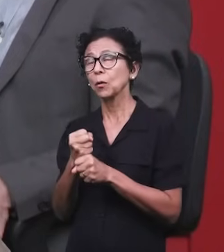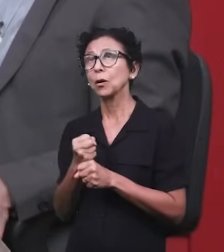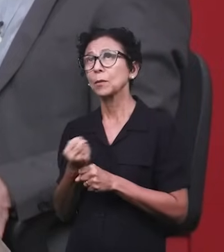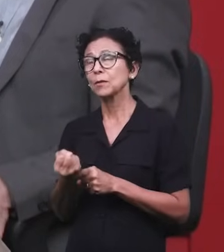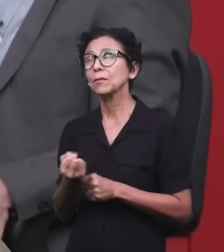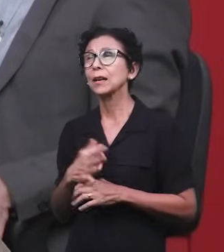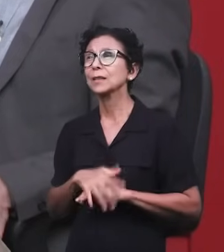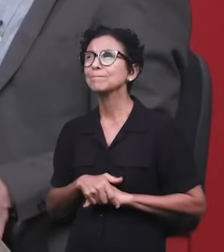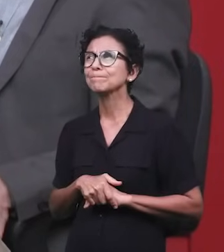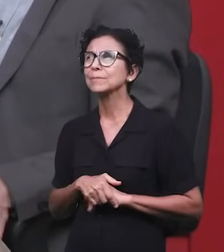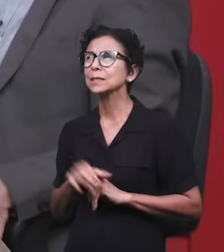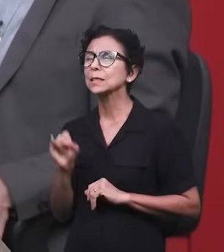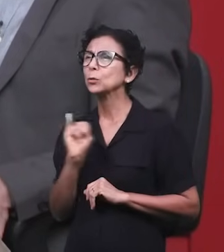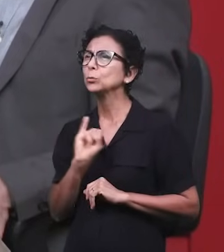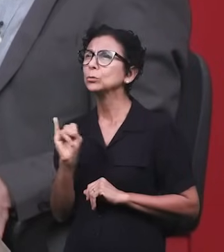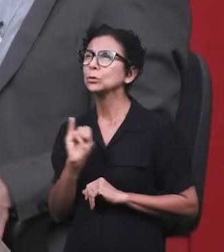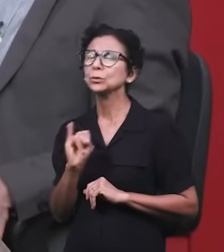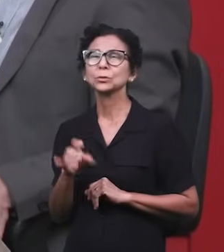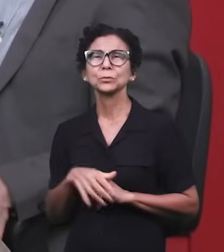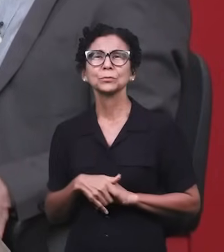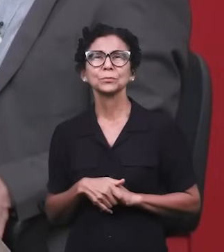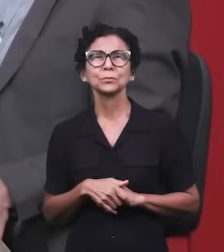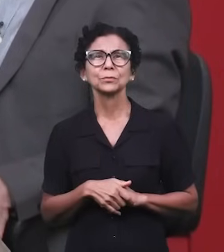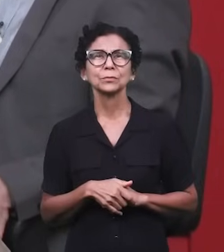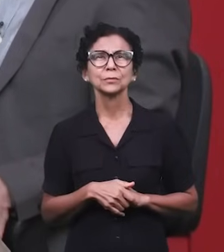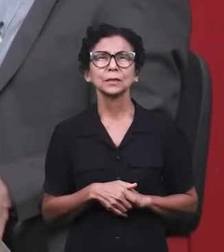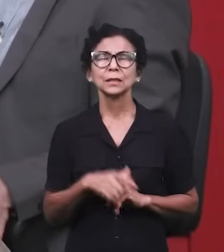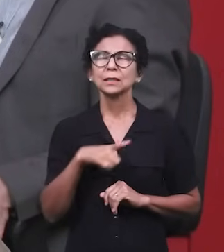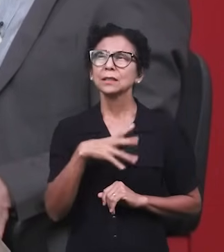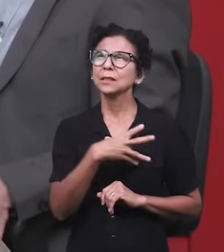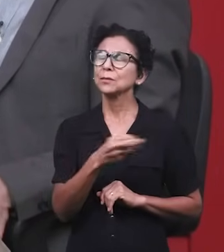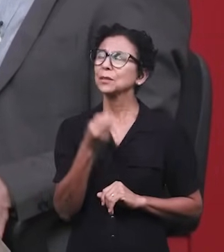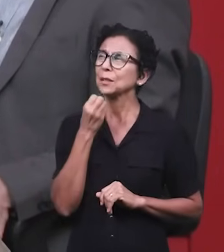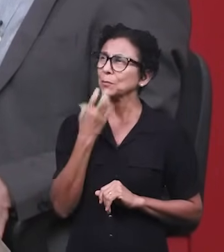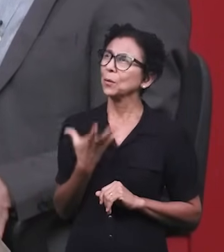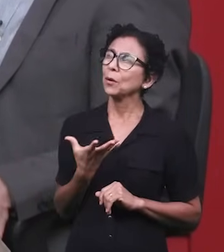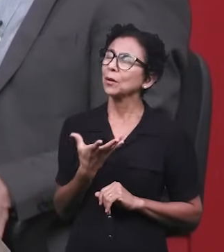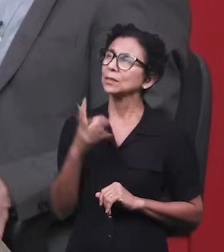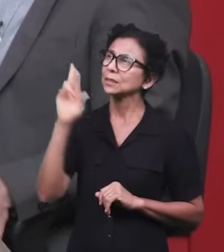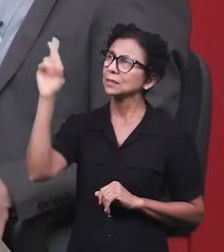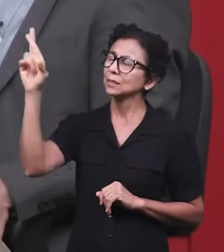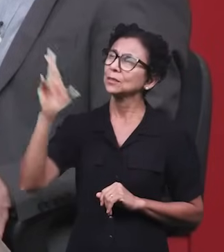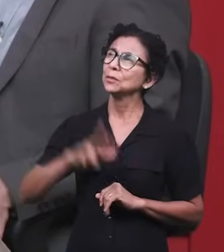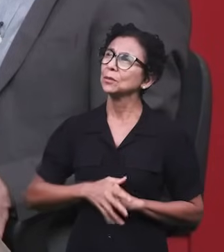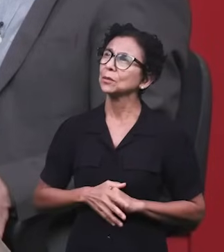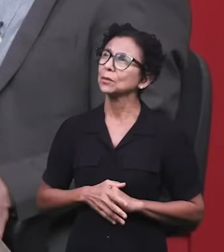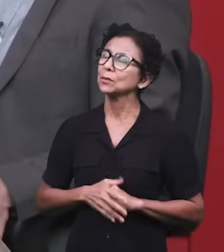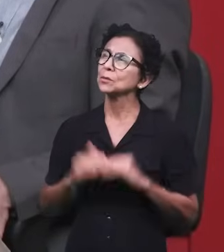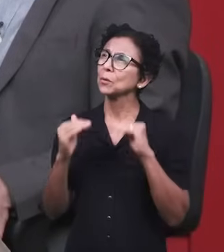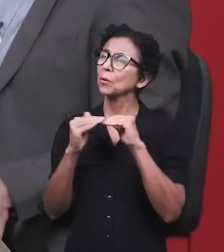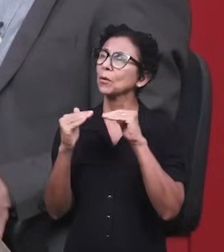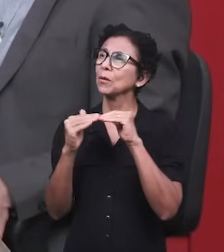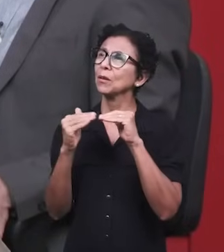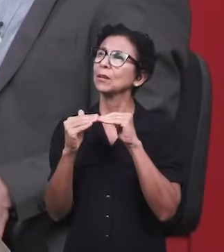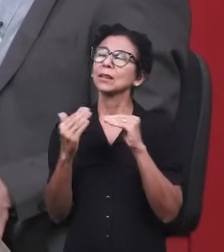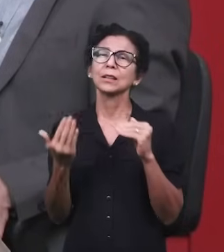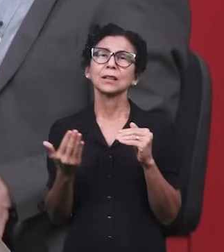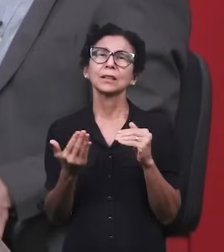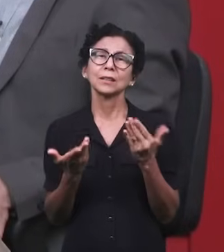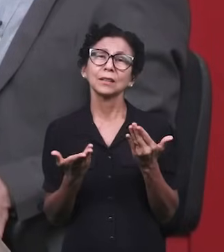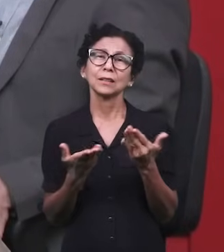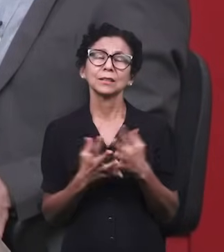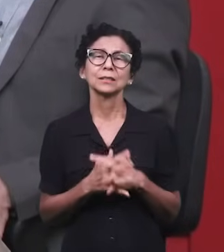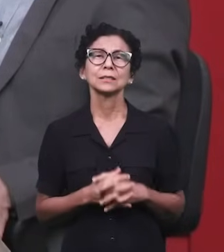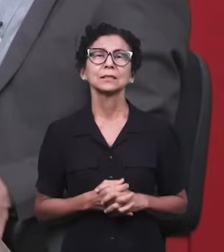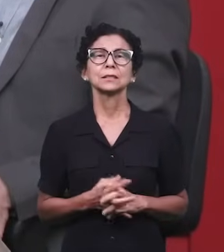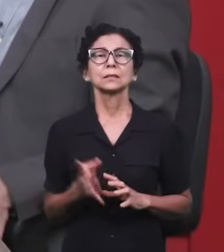uma coisa, mas aquilo não vai ser bom para nós. É bom nos nossos olhos, mas o Senhor está de acordo lá da eternidade? Então,